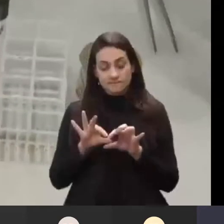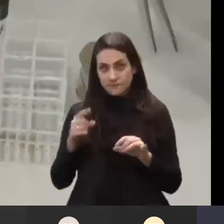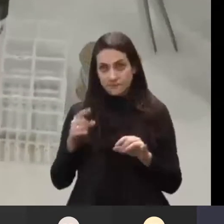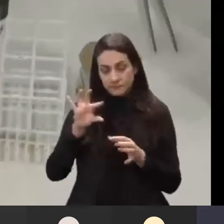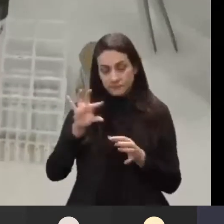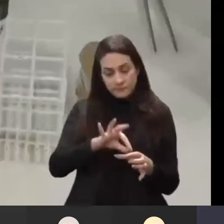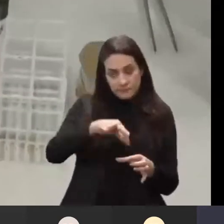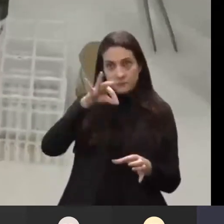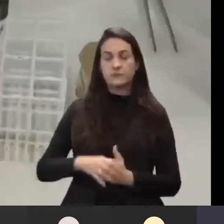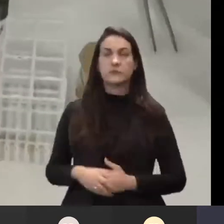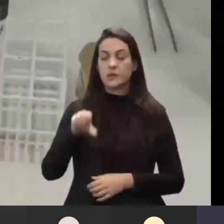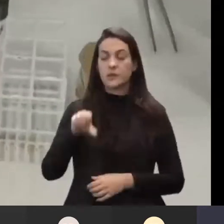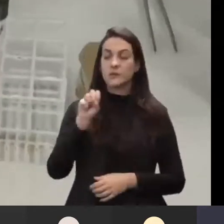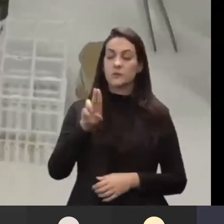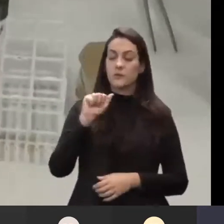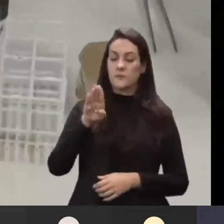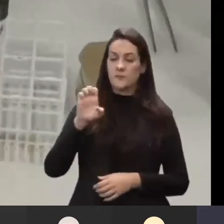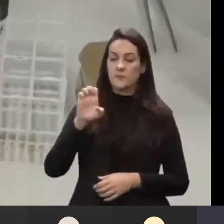Vai abrir o suave,